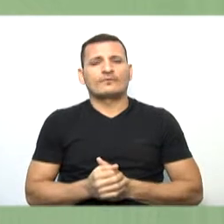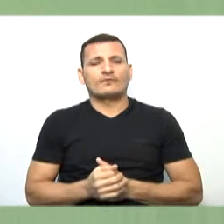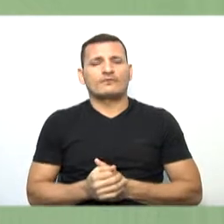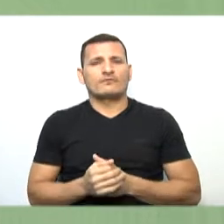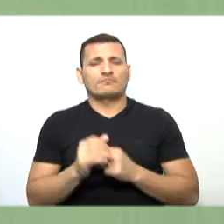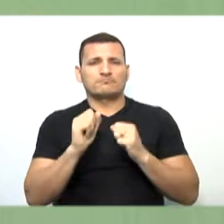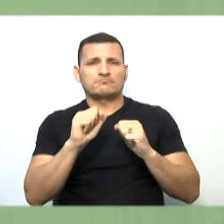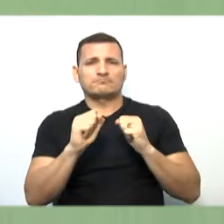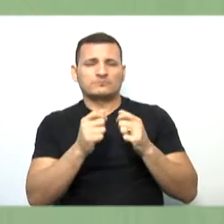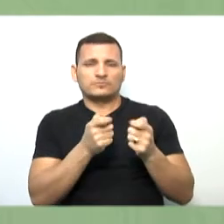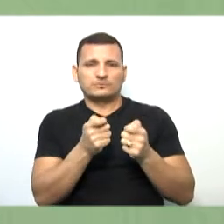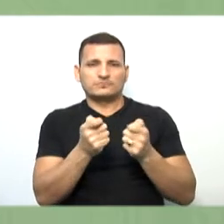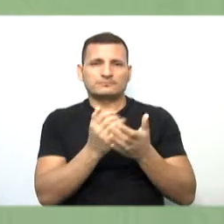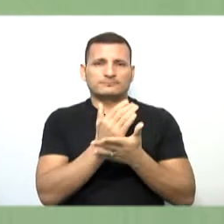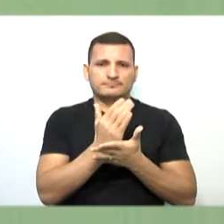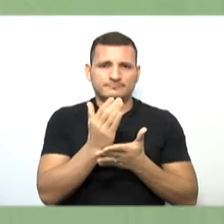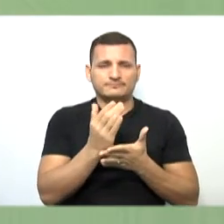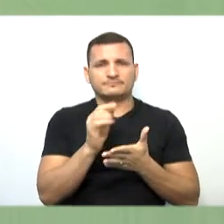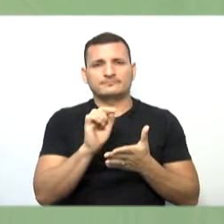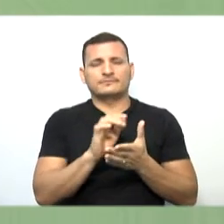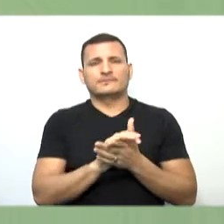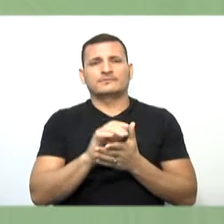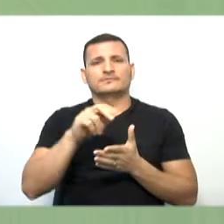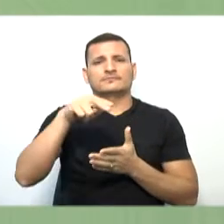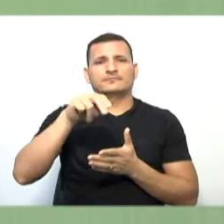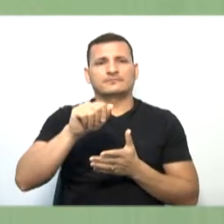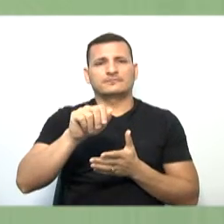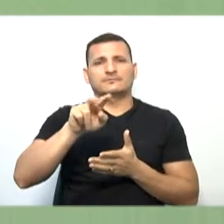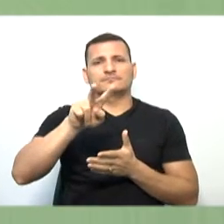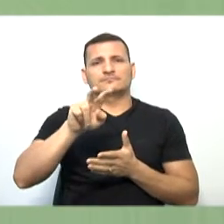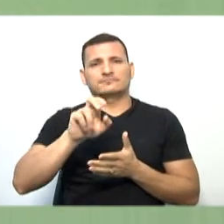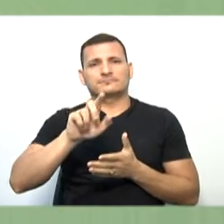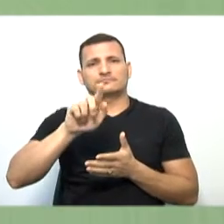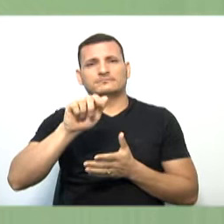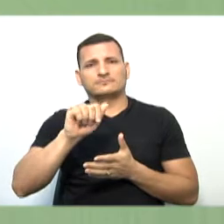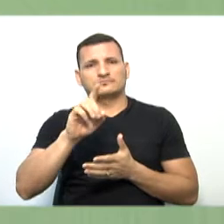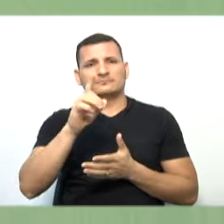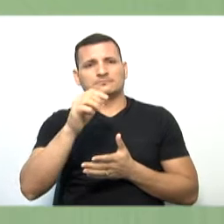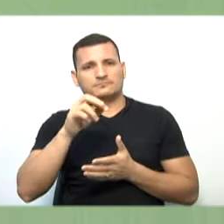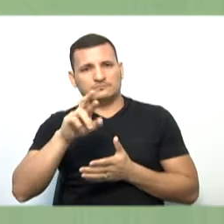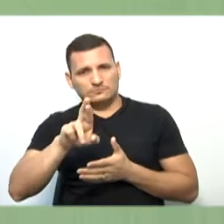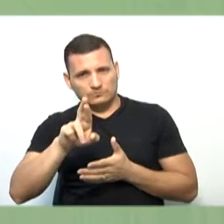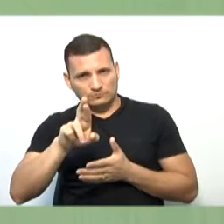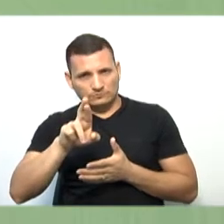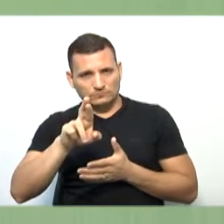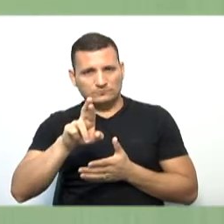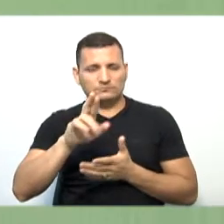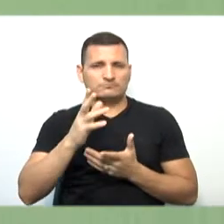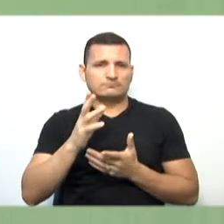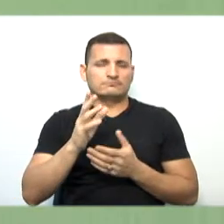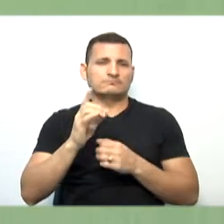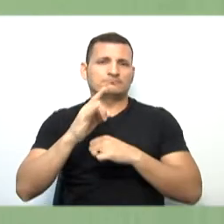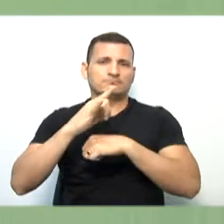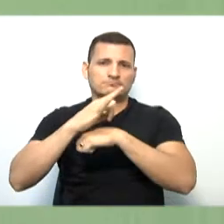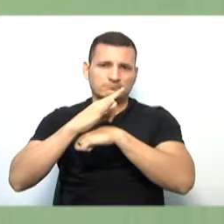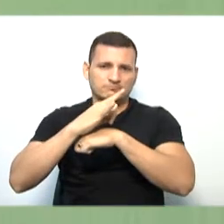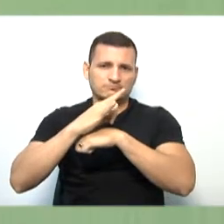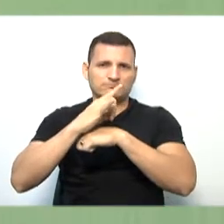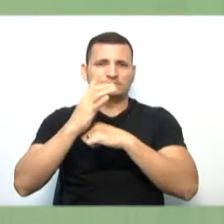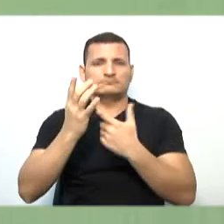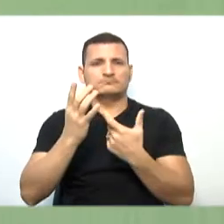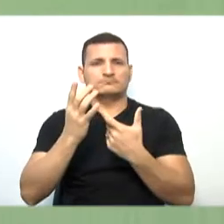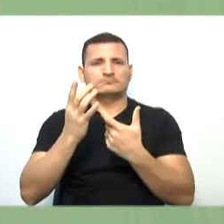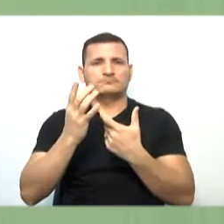alguns comportamentos dos navegadores, que são os nossos grandiosos aí, Mozilla,